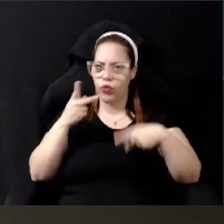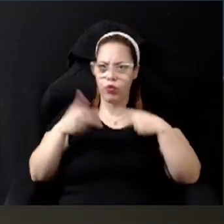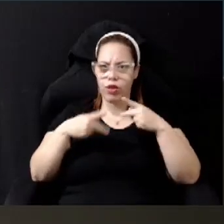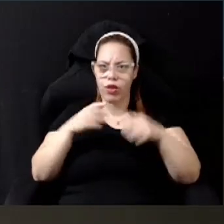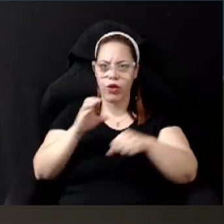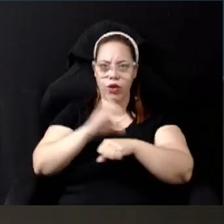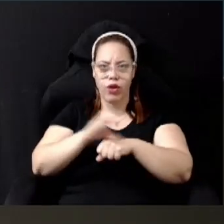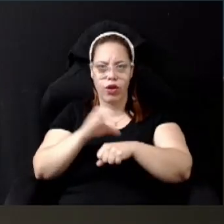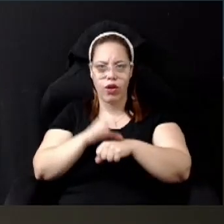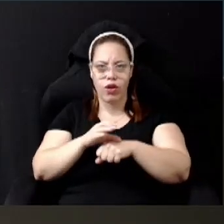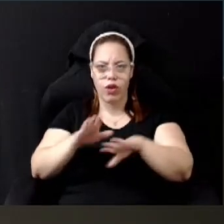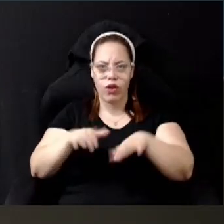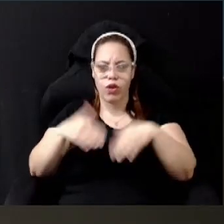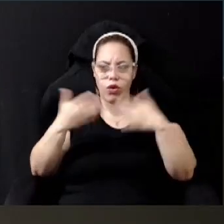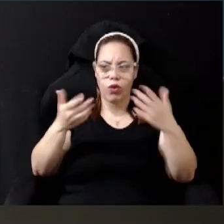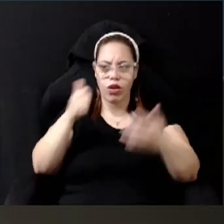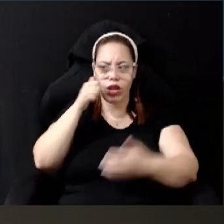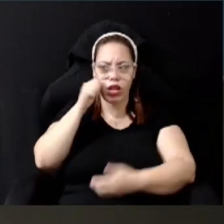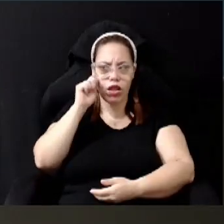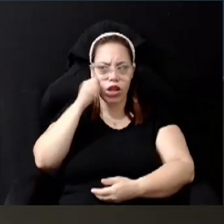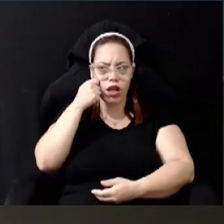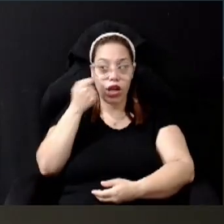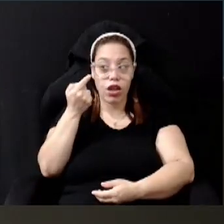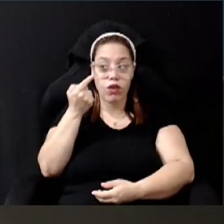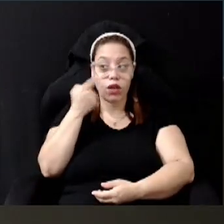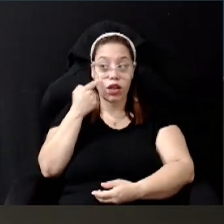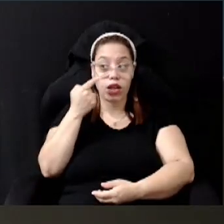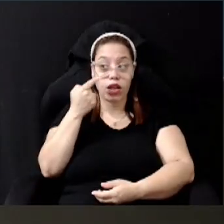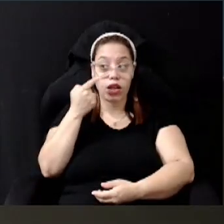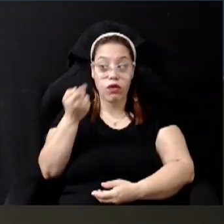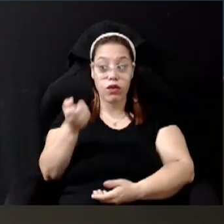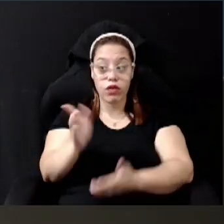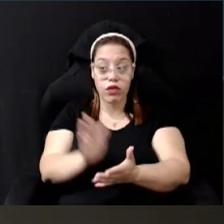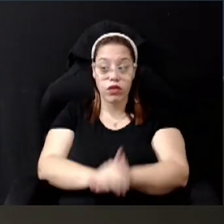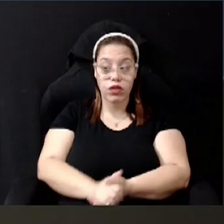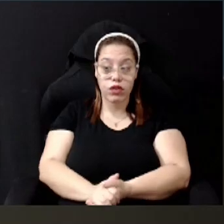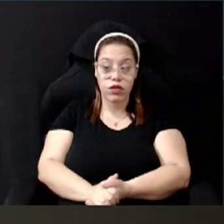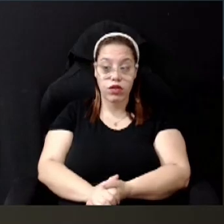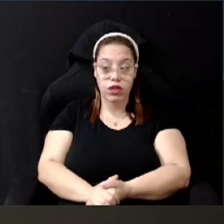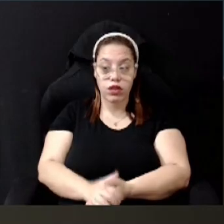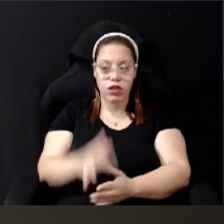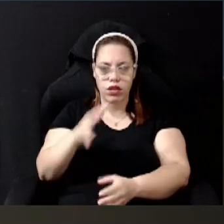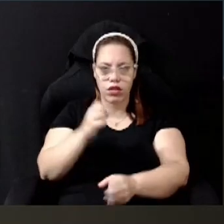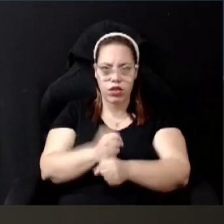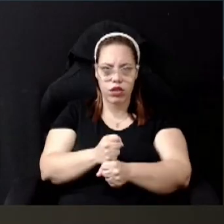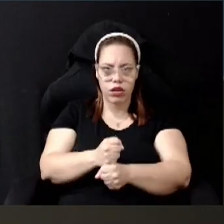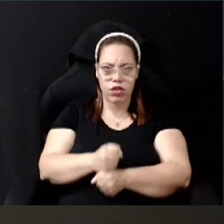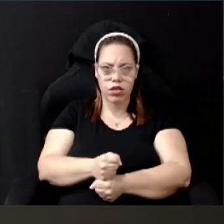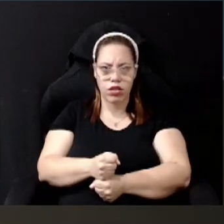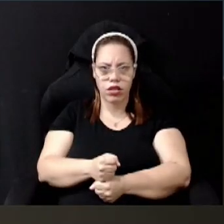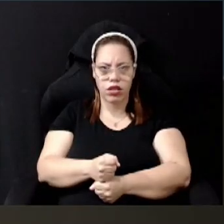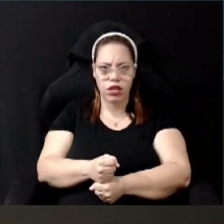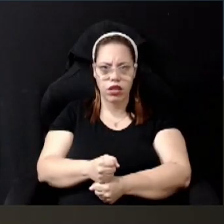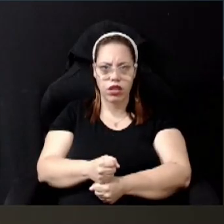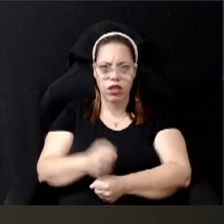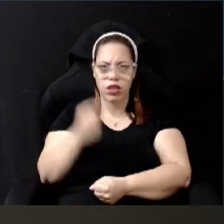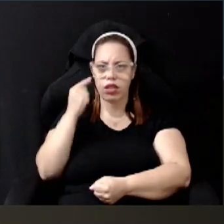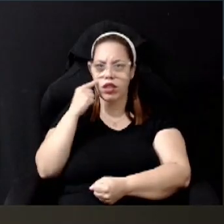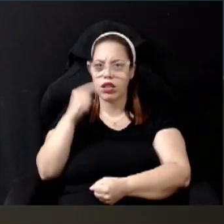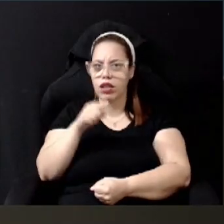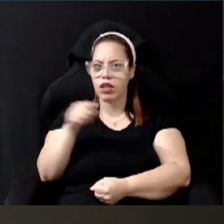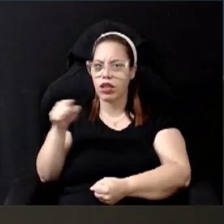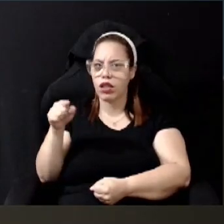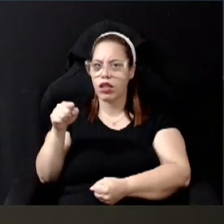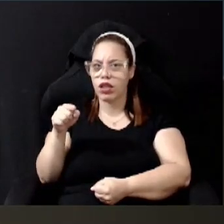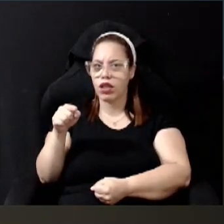Quantas negras você vê? Quando a gente começa a fazer essa conta, não sei se você é assim, Nina. Você vai num lugar, você olha quantos de homem eu vejo